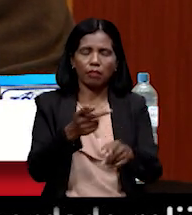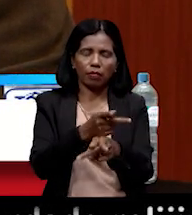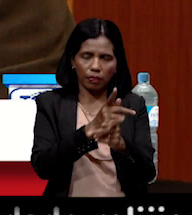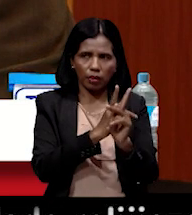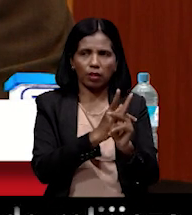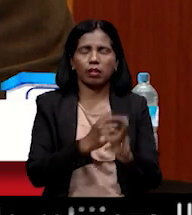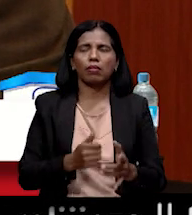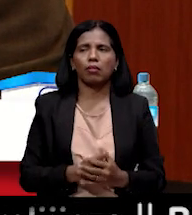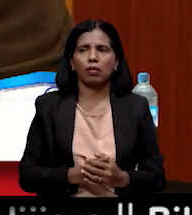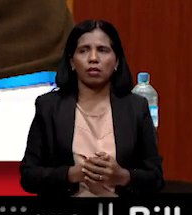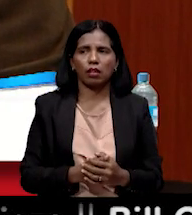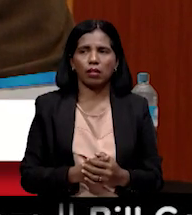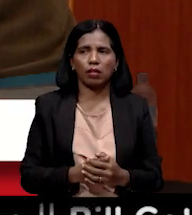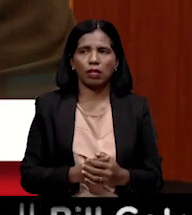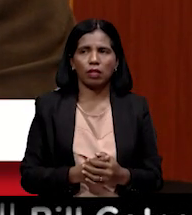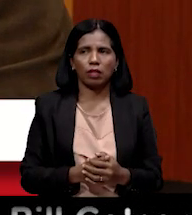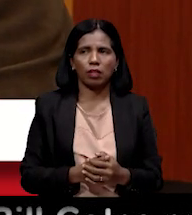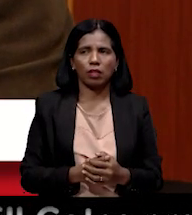para